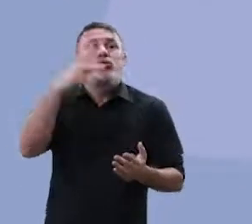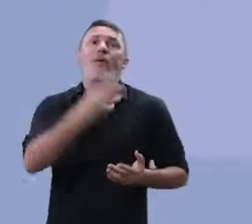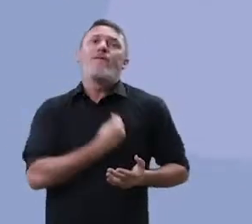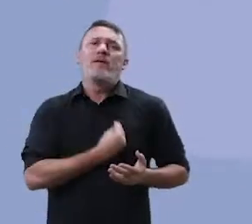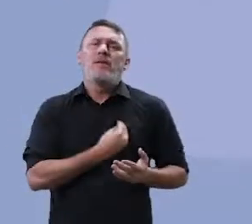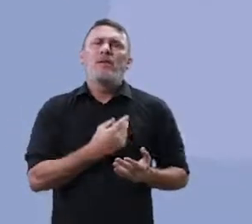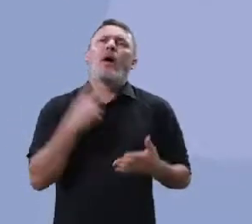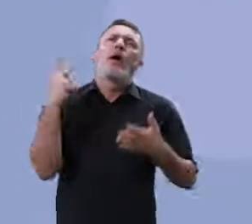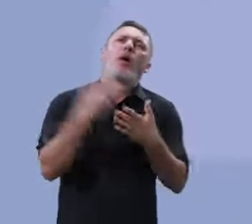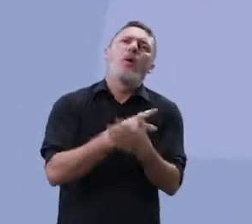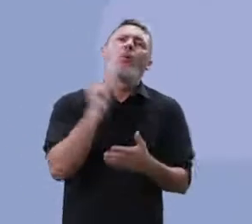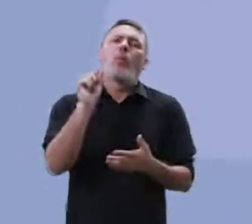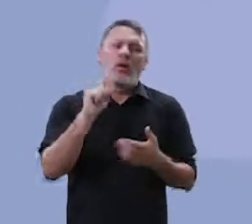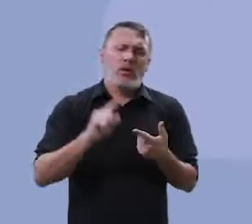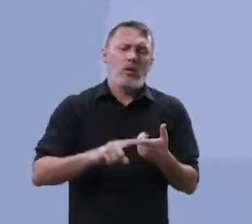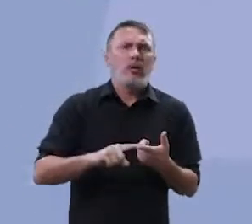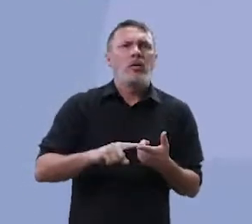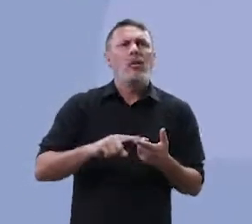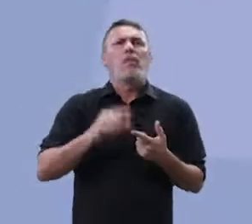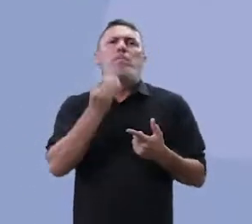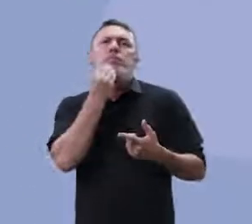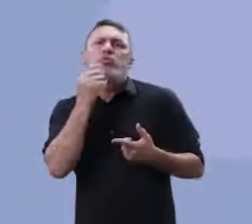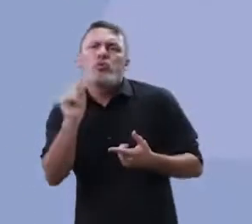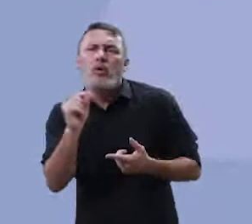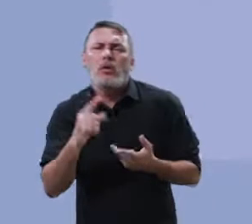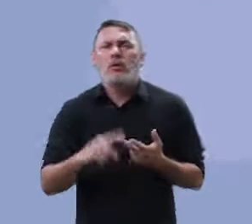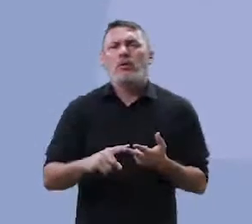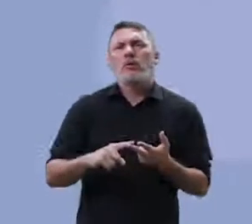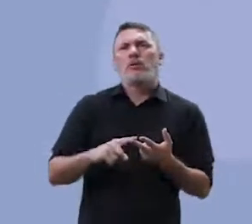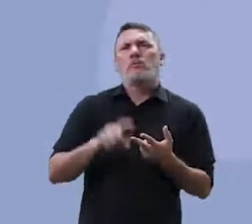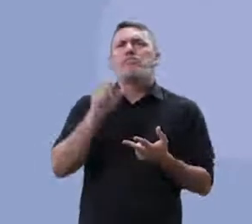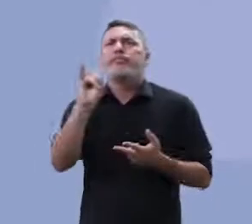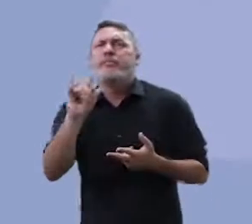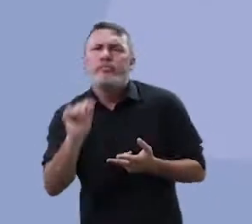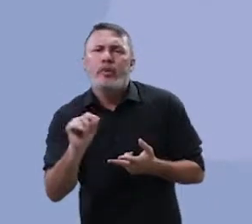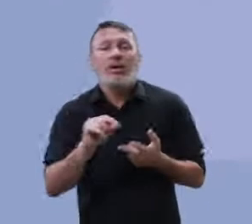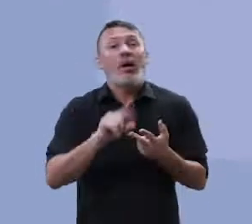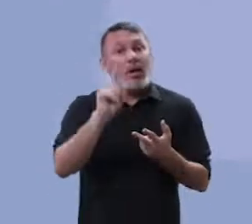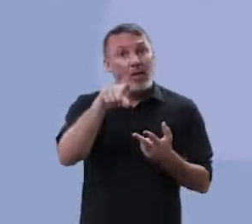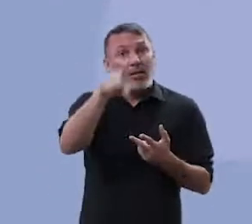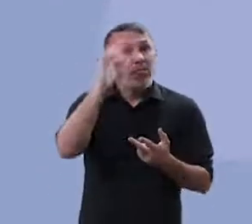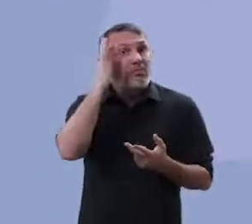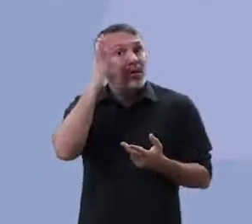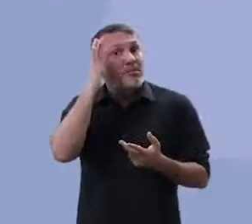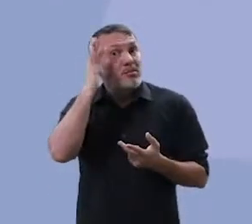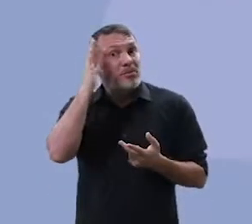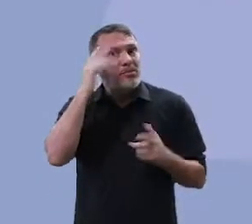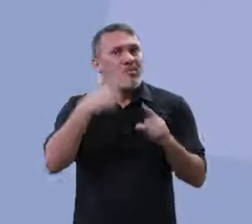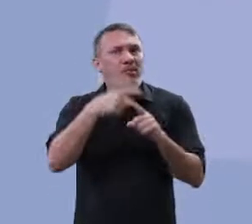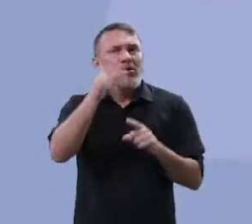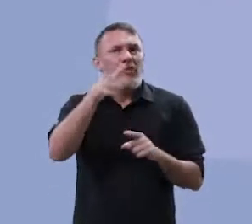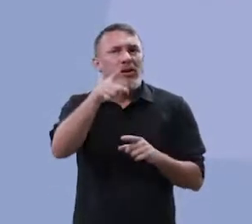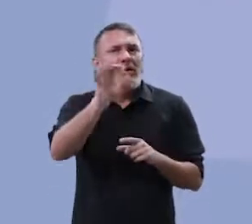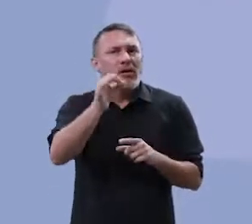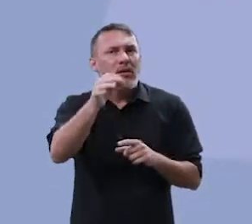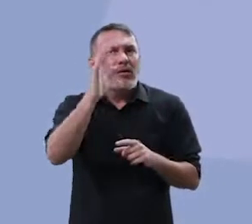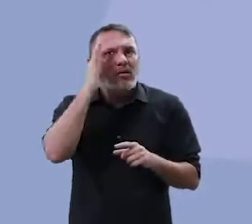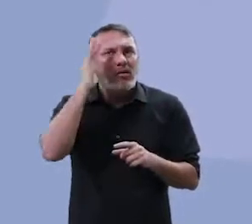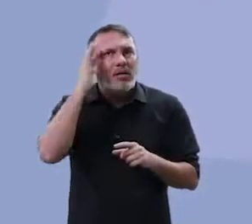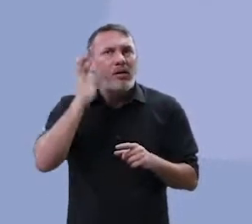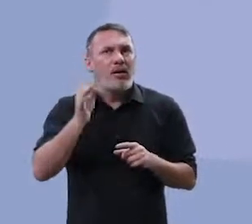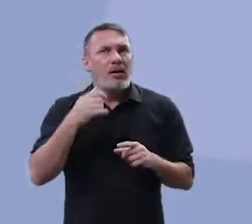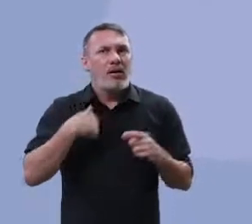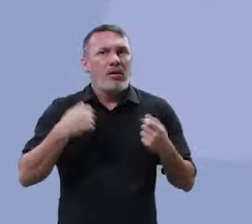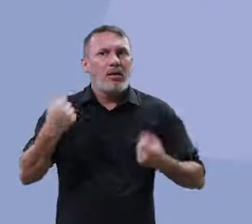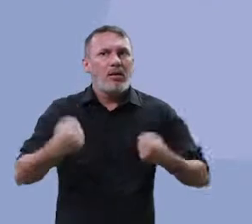comigo? O que eu já passei por isso? Se eu já vi isso aí, você já começa a pensar. O que eu estou falando com vocês aqui certamente você, meu aluno, já está